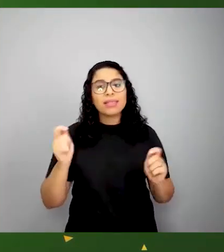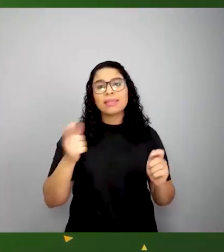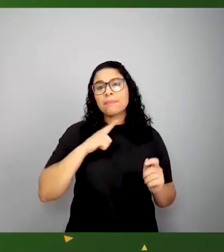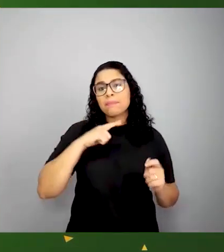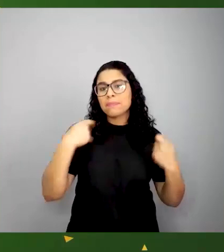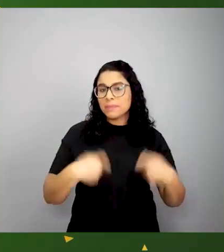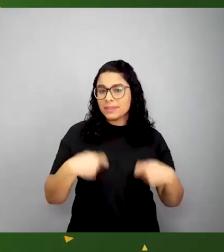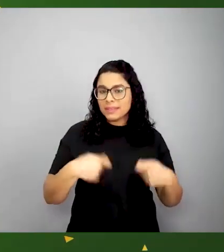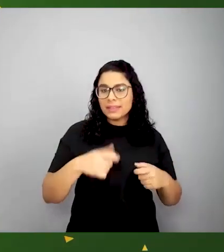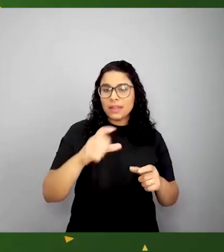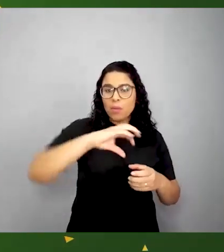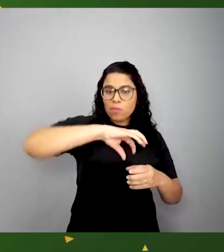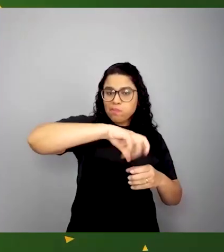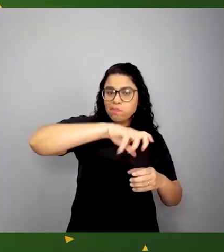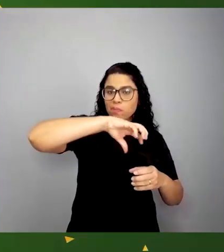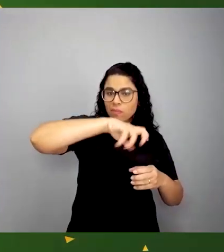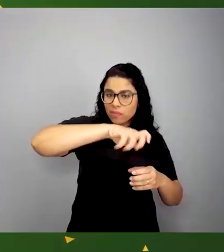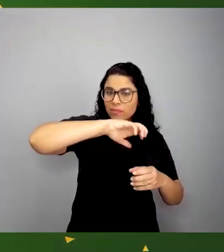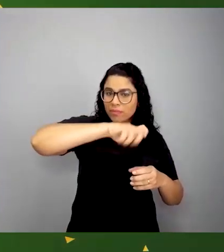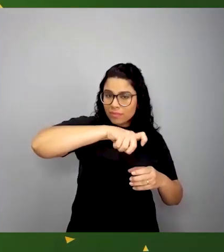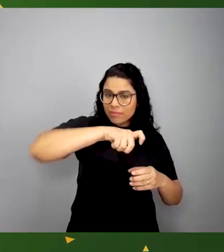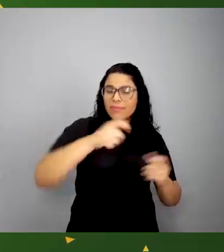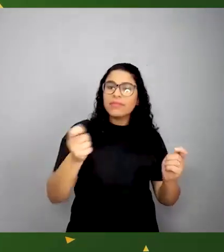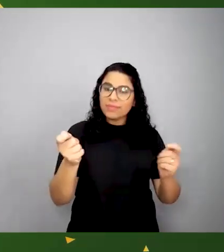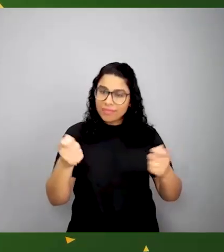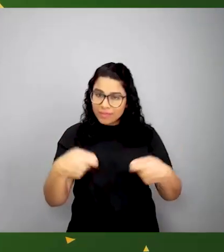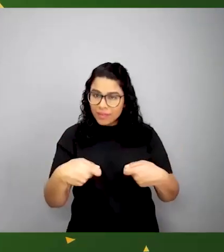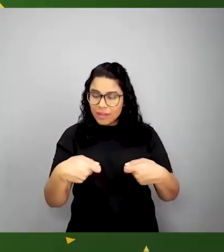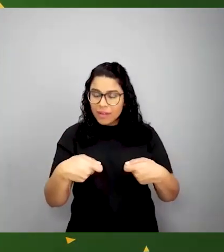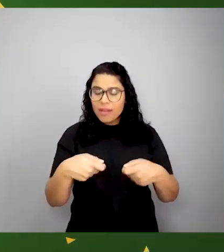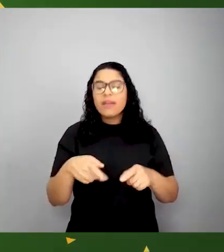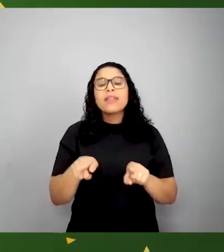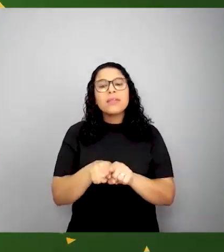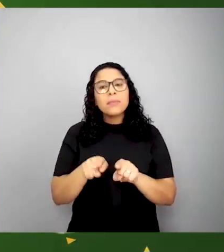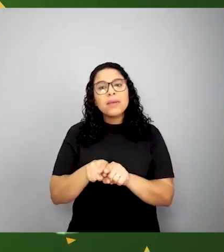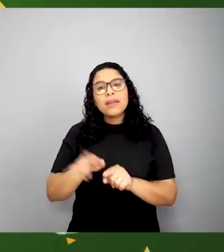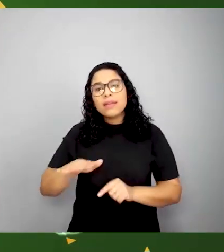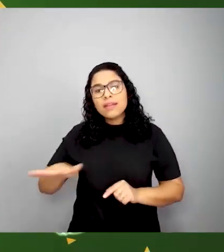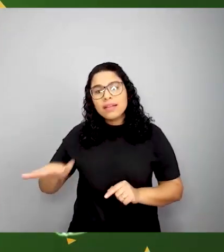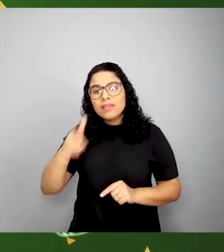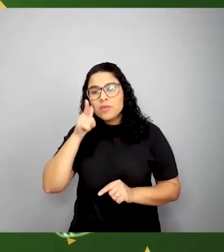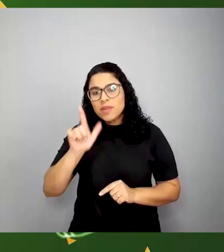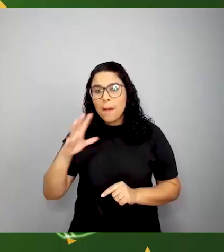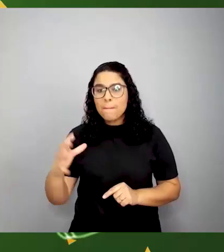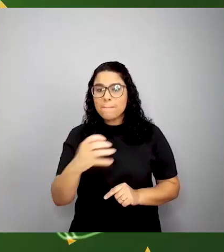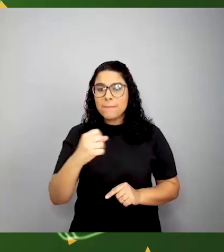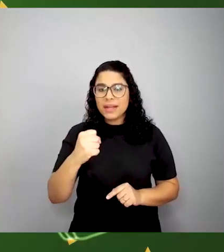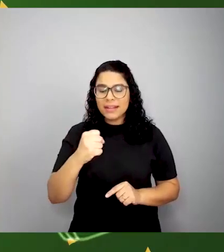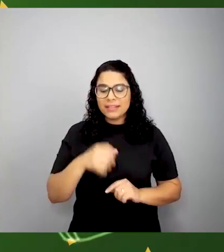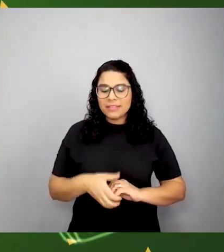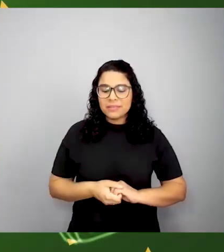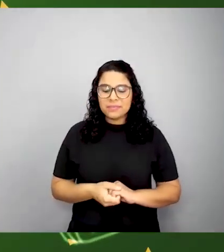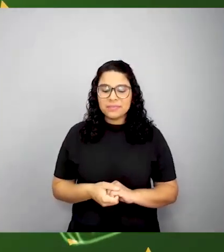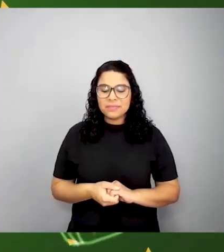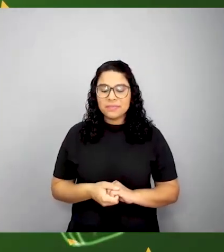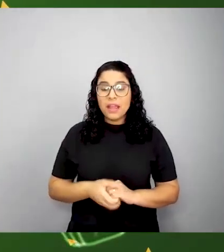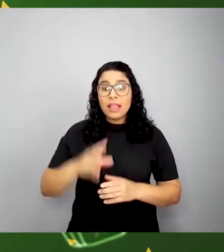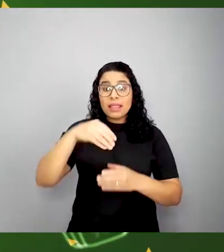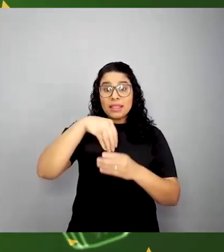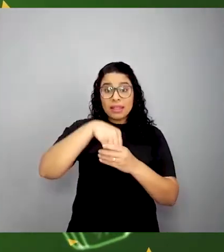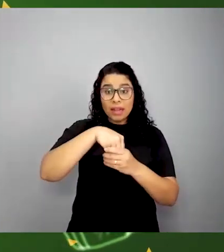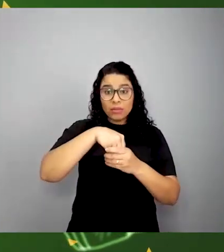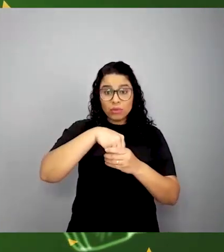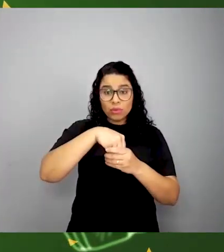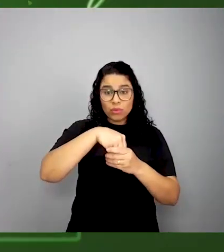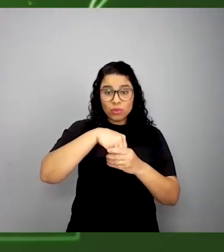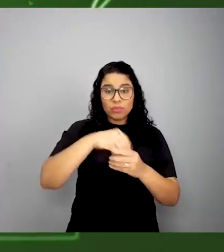tenha tampa, né, e seja num tamanho adequado que a criança consiga pegar na mão. Dentro da